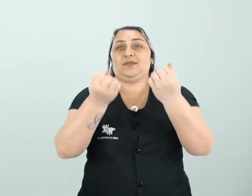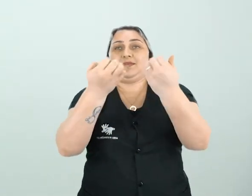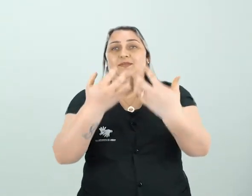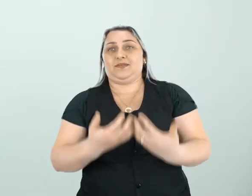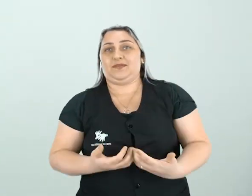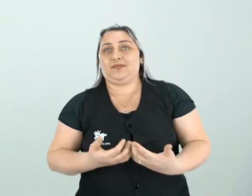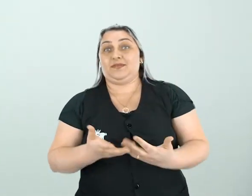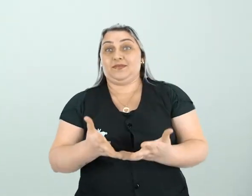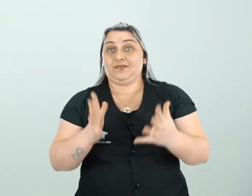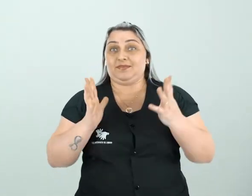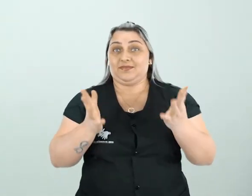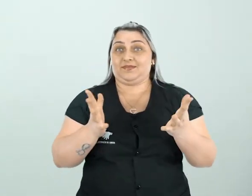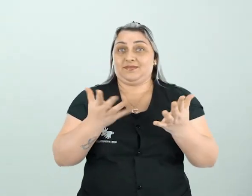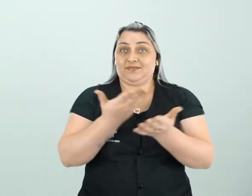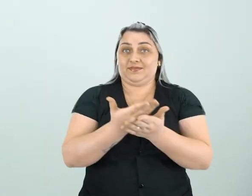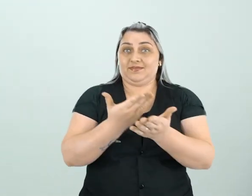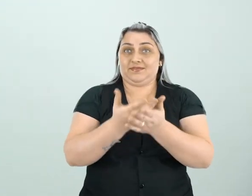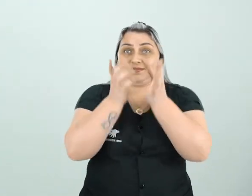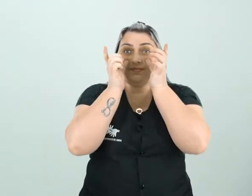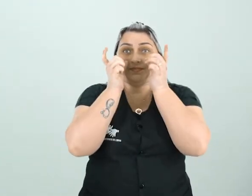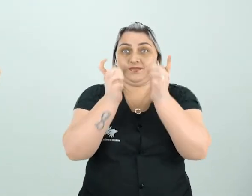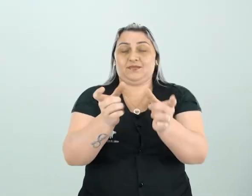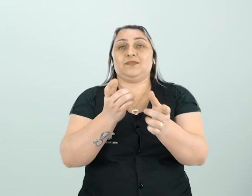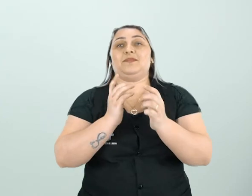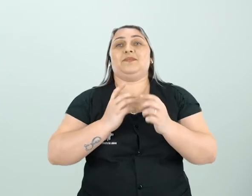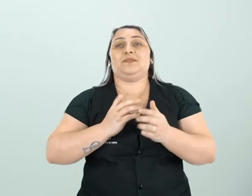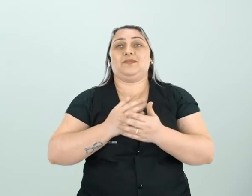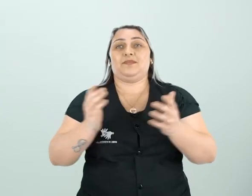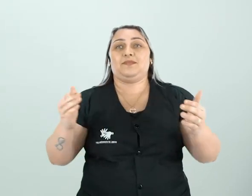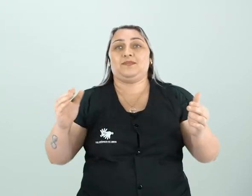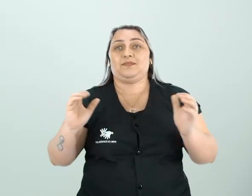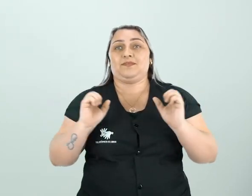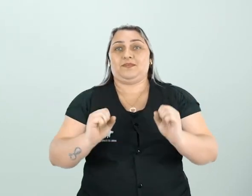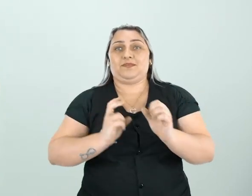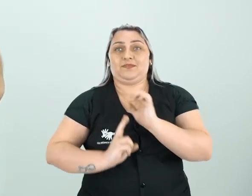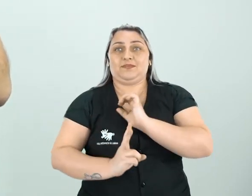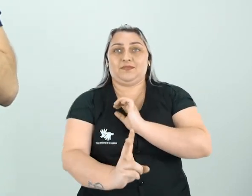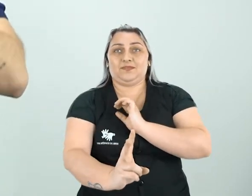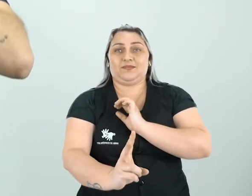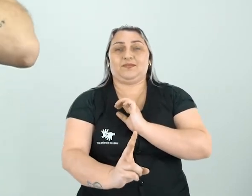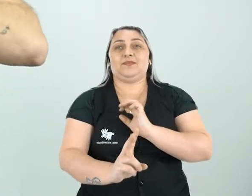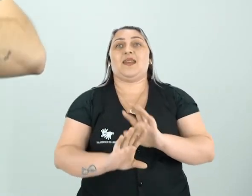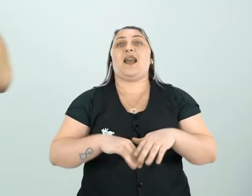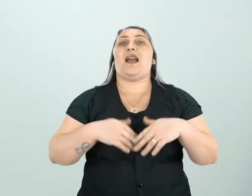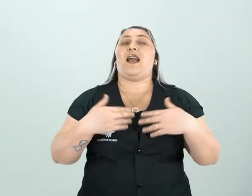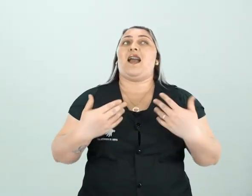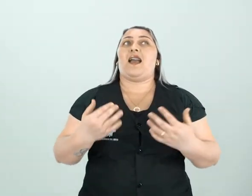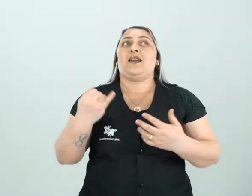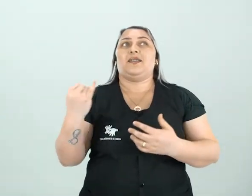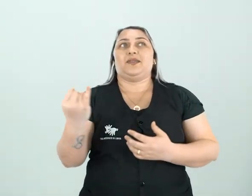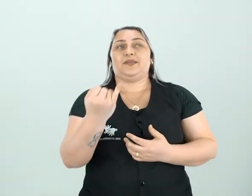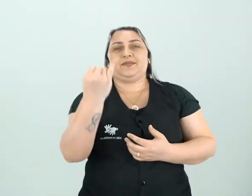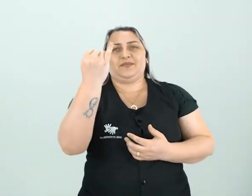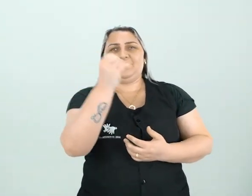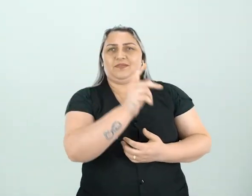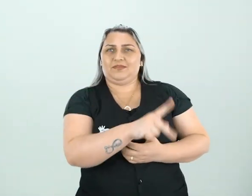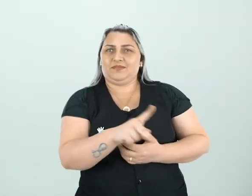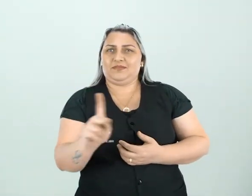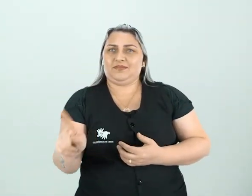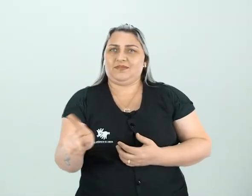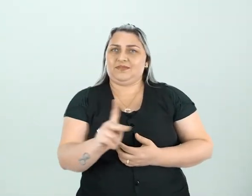isso? Está ligadinho aí na aula? Podemos prosseguir? É uma coisa também importante, né,